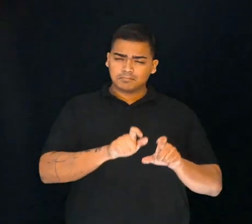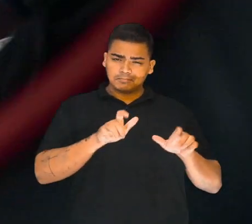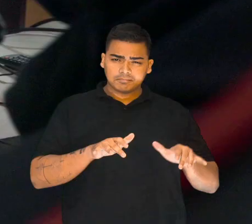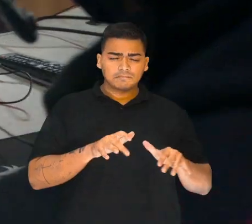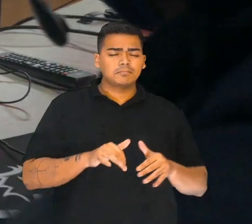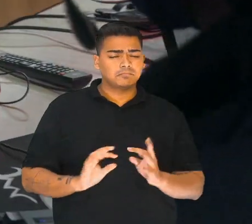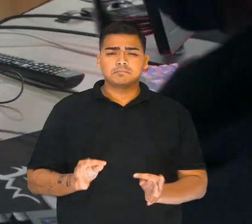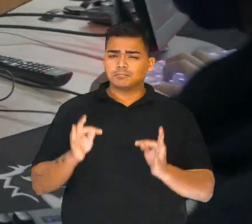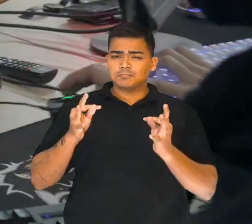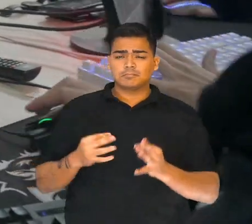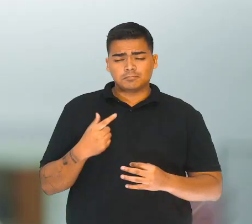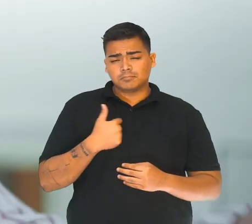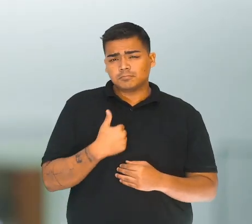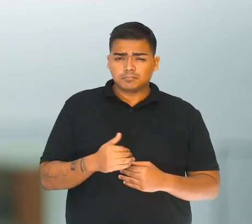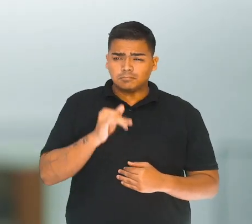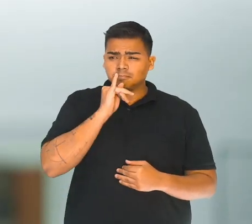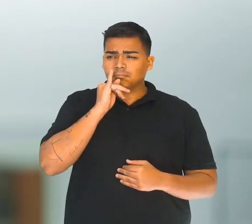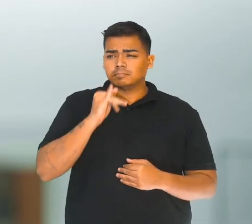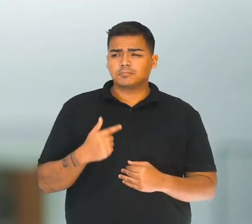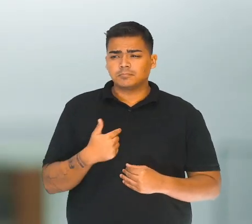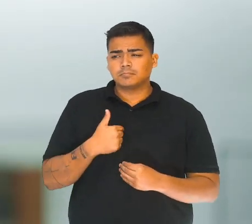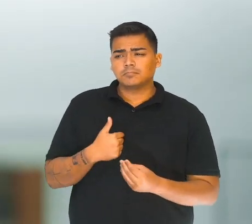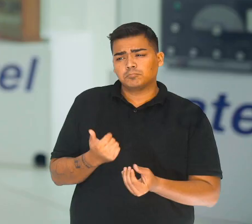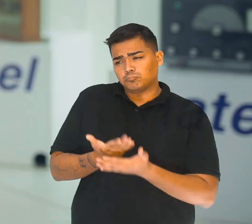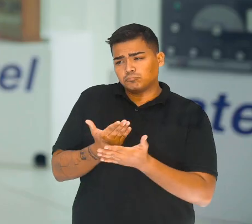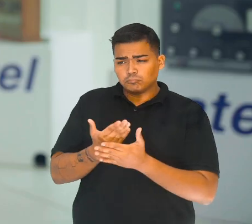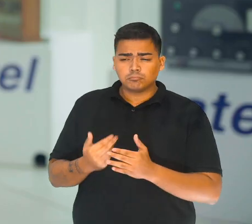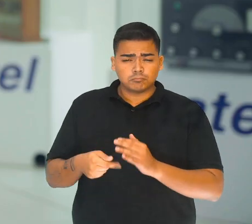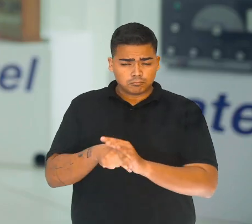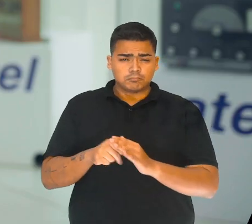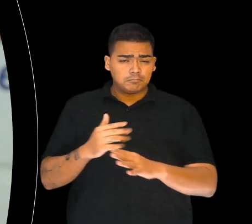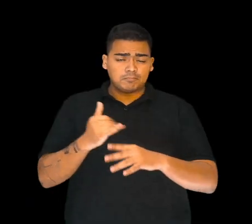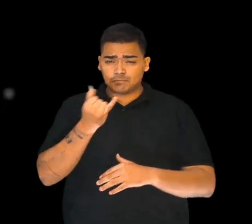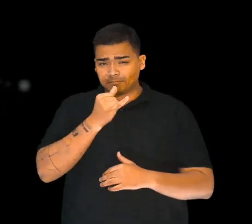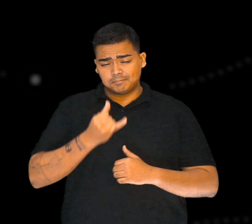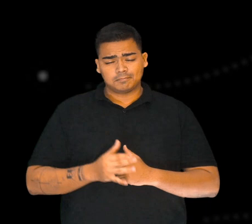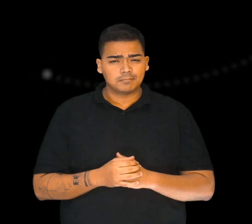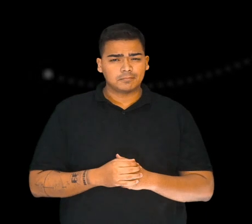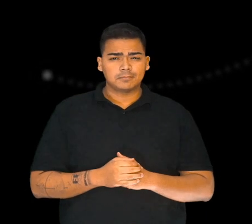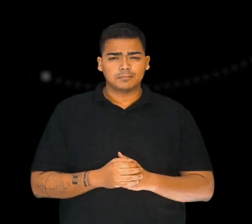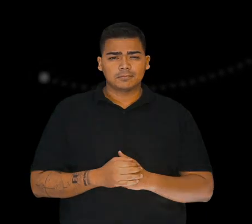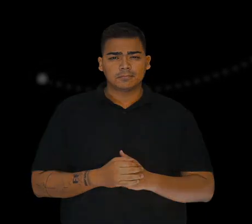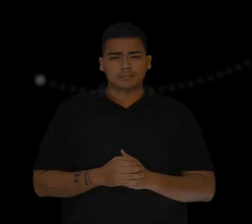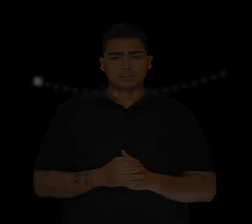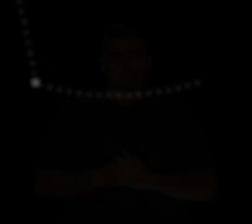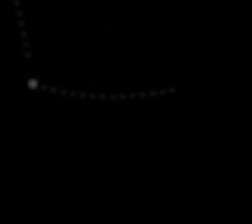área de computação. Eu sou um exemplo, eu vim do interior do Rio para estudar numa cidade que era a cidade da eletrônica.